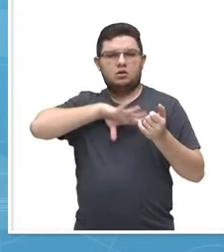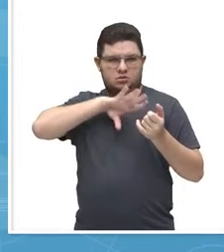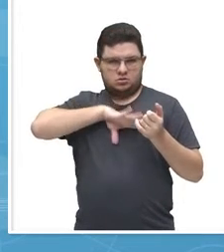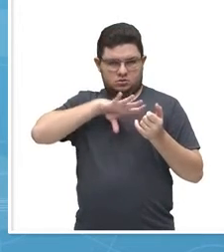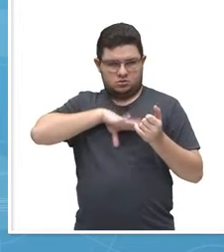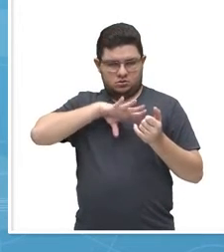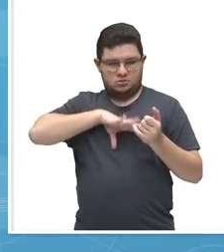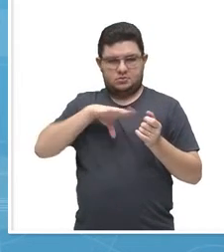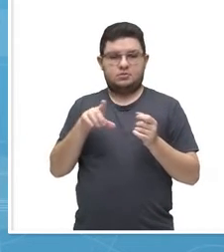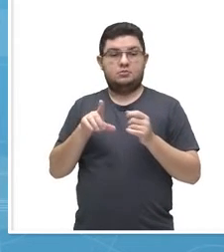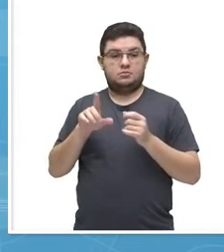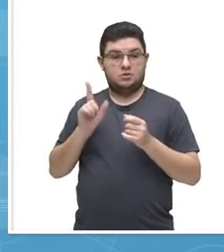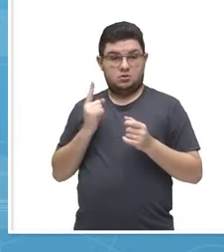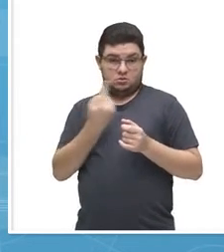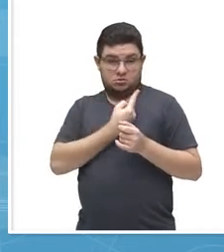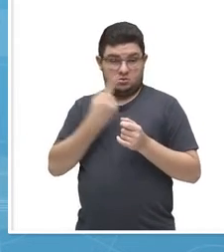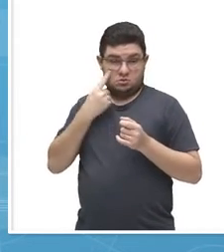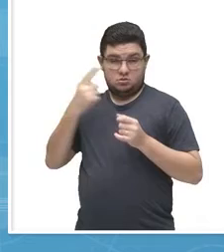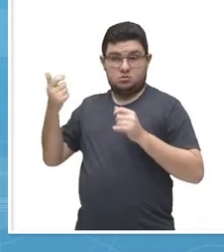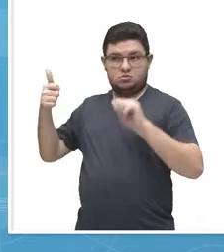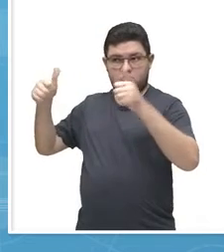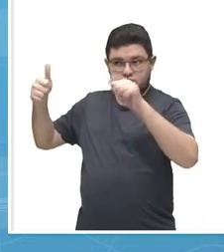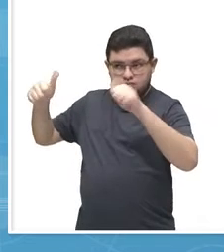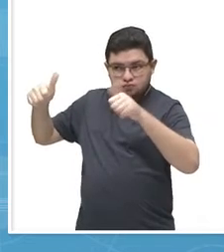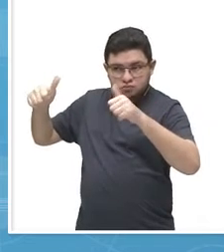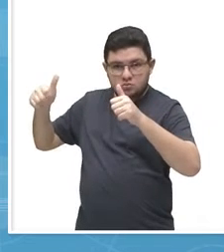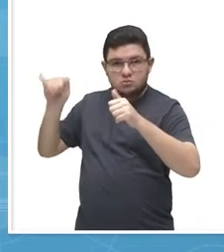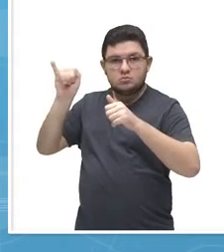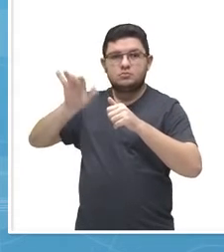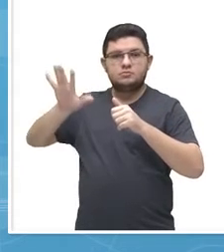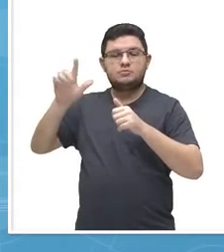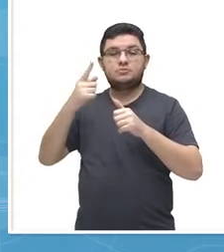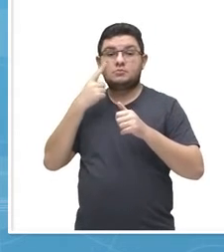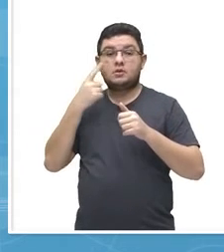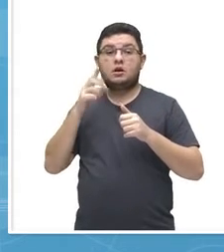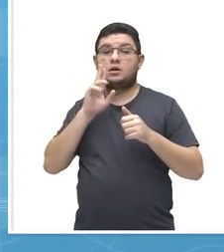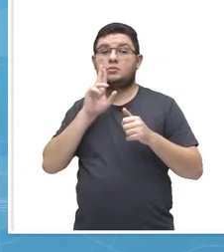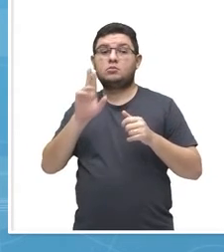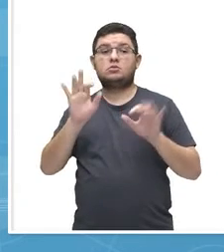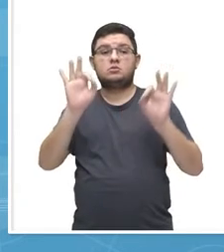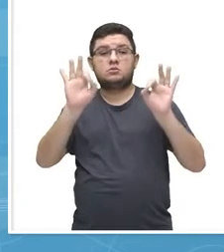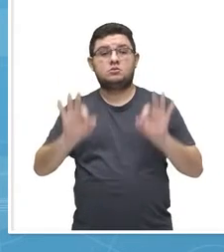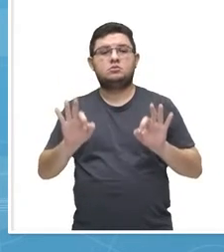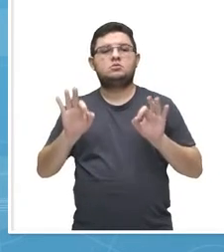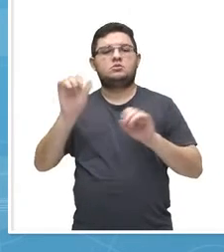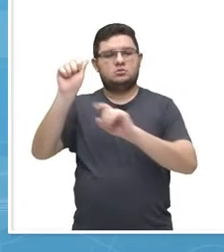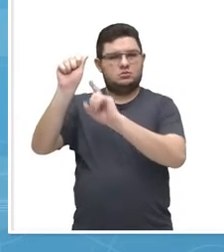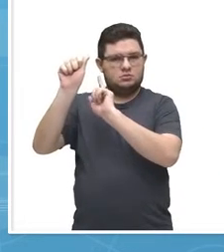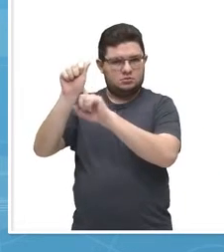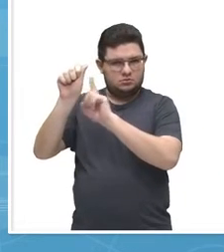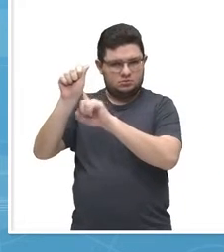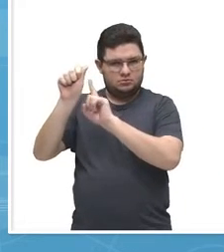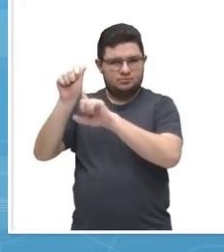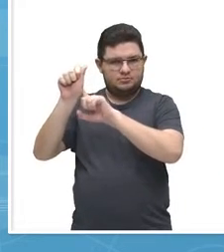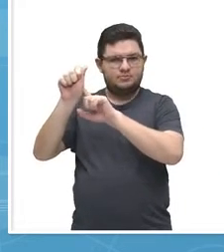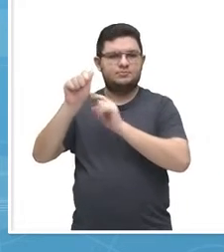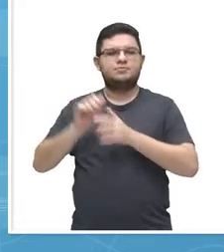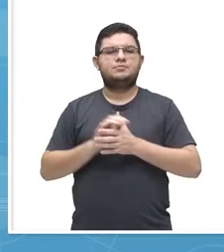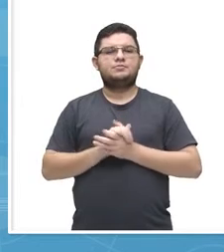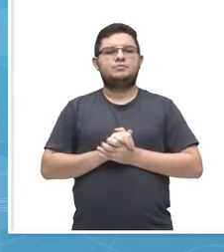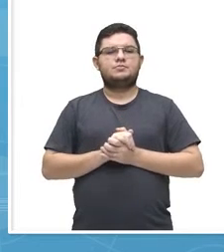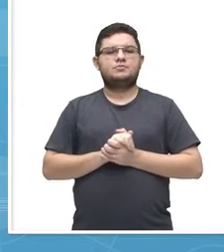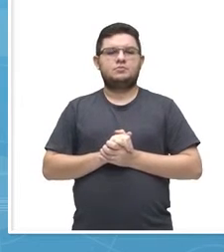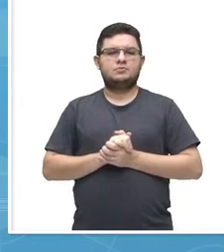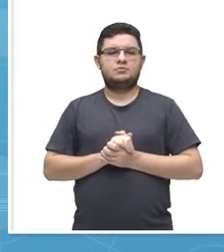gente está fazendo é uma análise da imagem, certo? Vamos ver a resposta então? Letter A, they are having